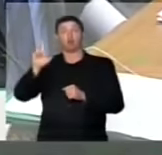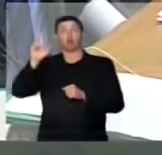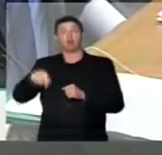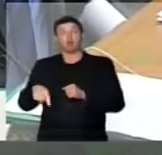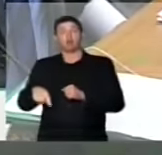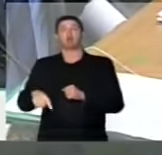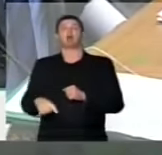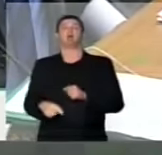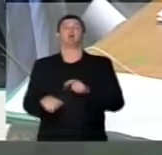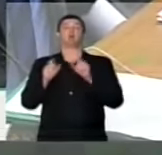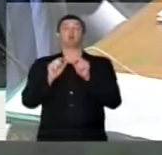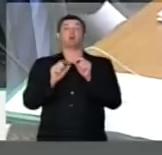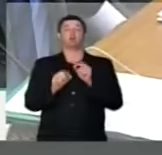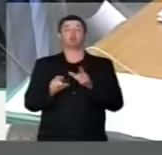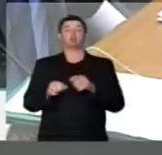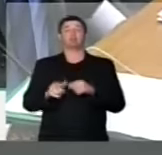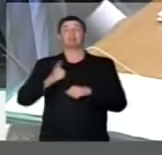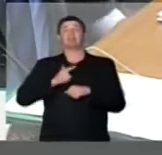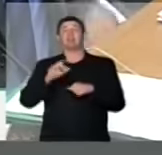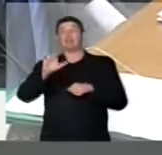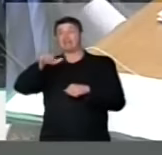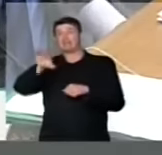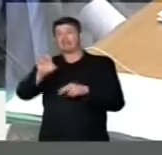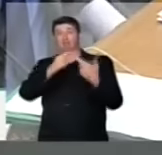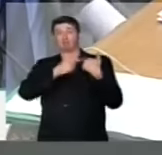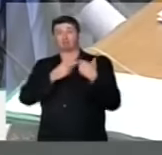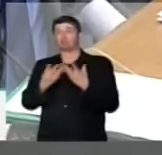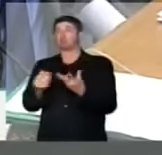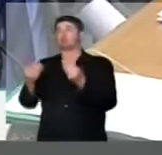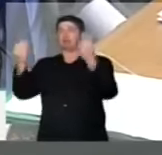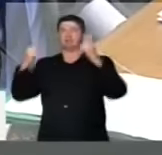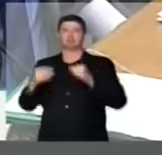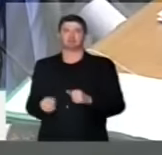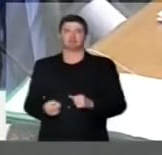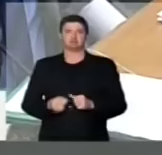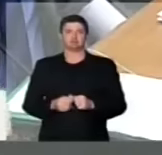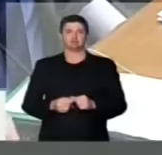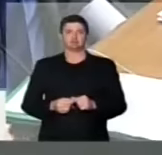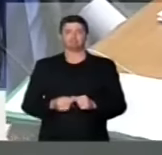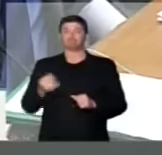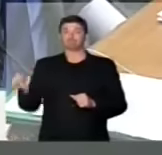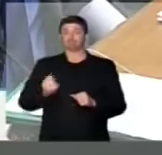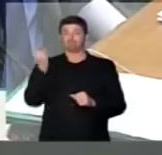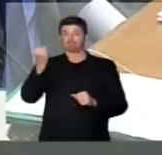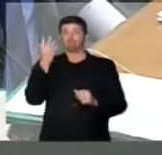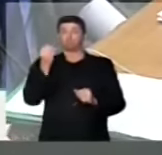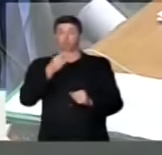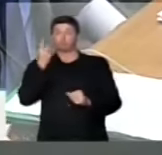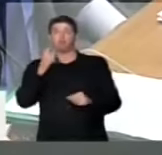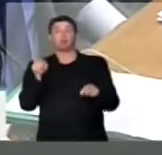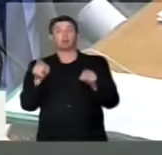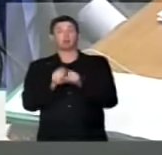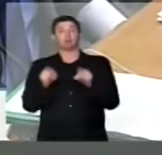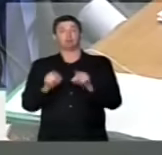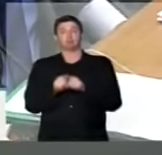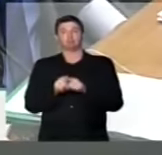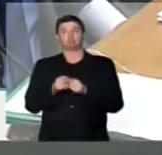quadro em que sobram crimes de responsabilidade. Importante também ressaltar